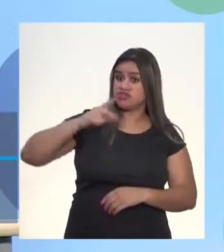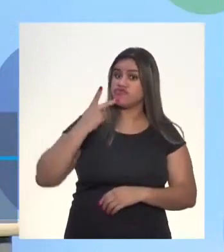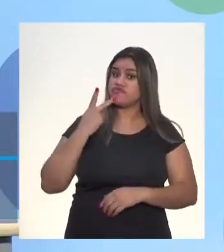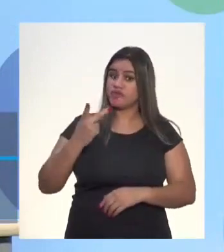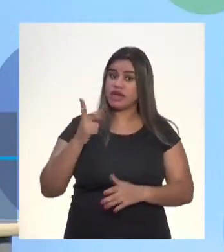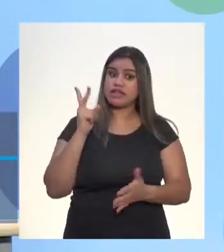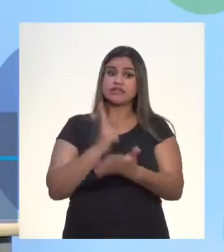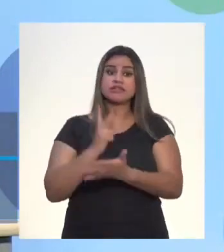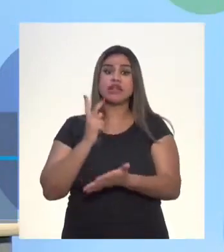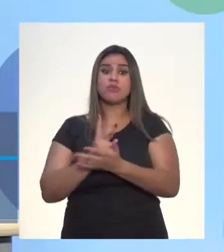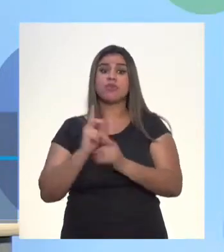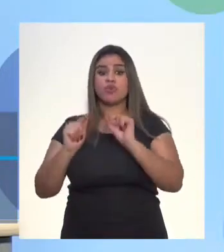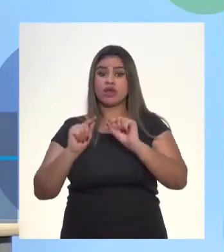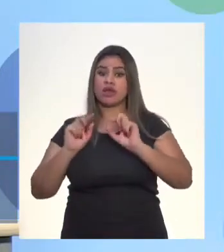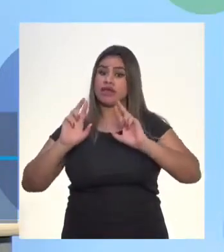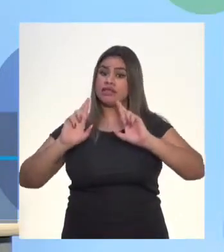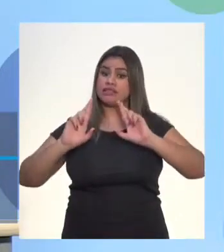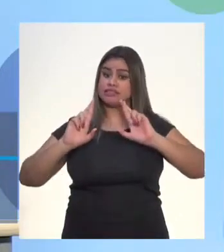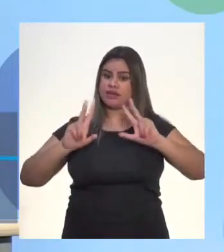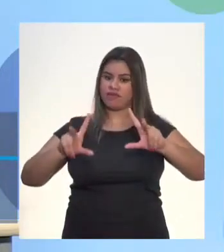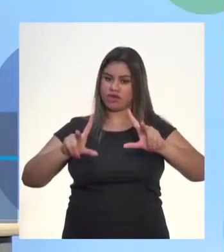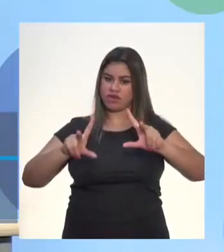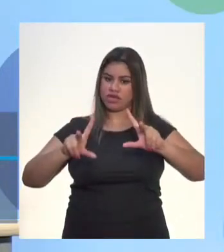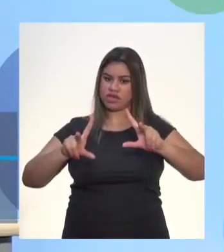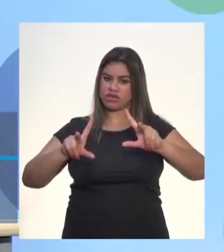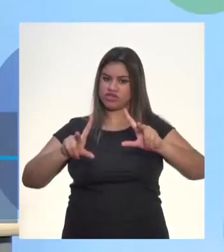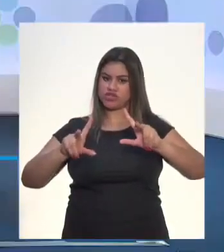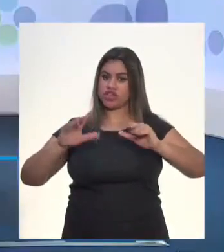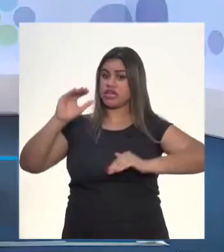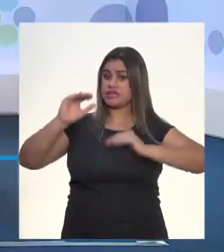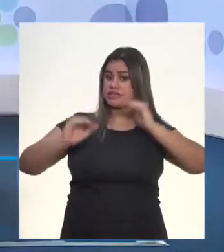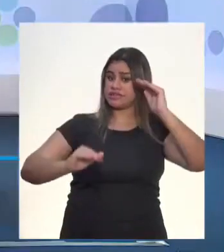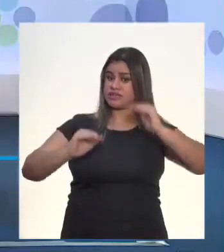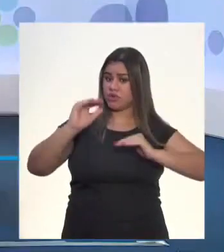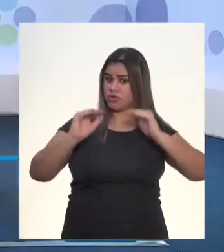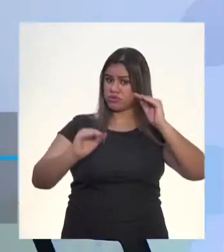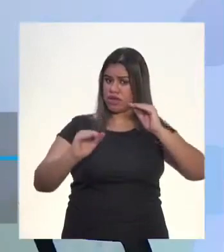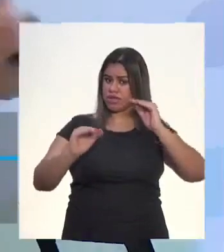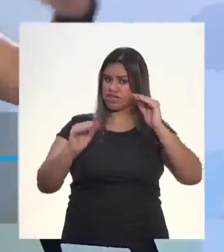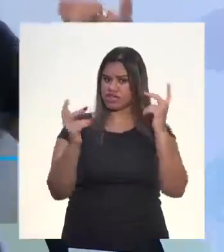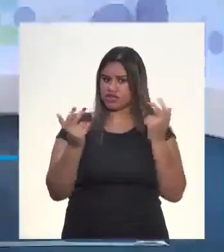pode confundir diferença com desigualdade. Eu e a Jennifer, nós somos diferentes.